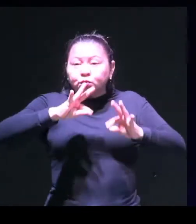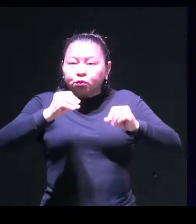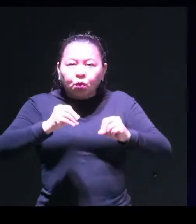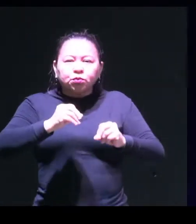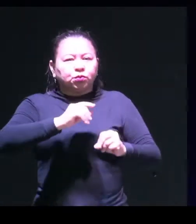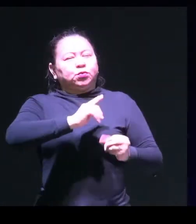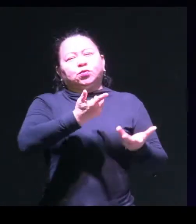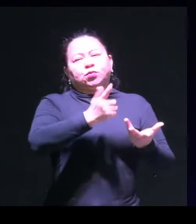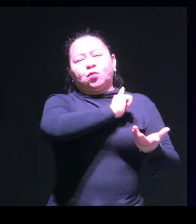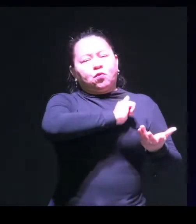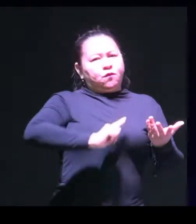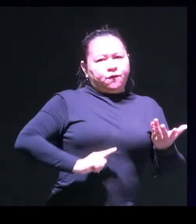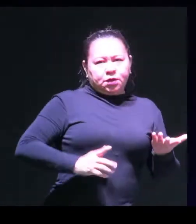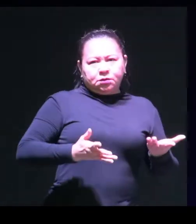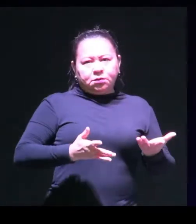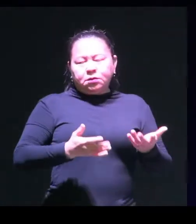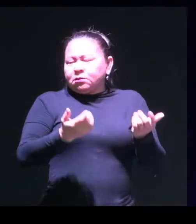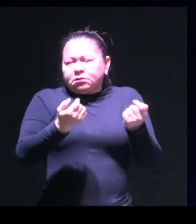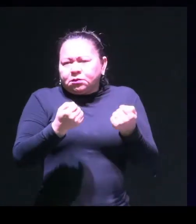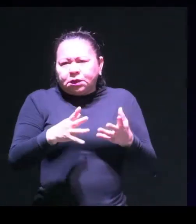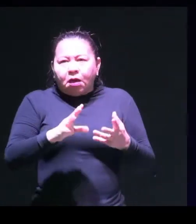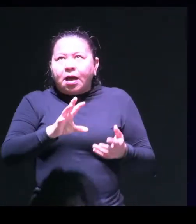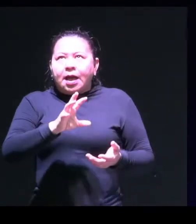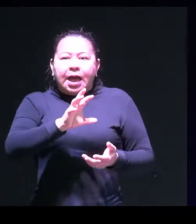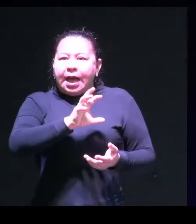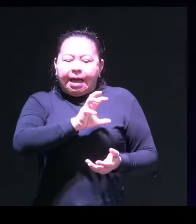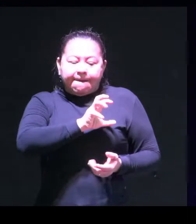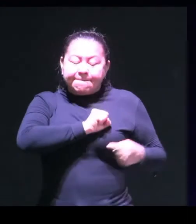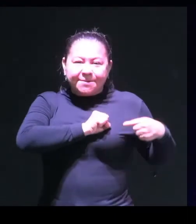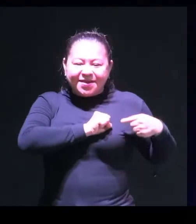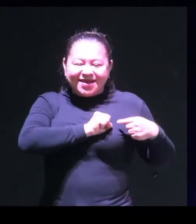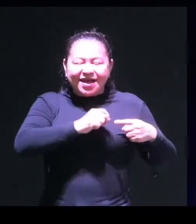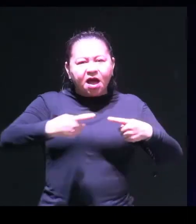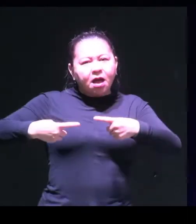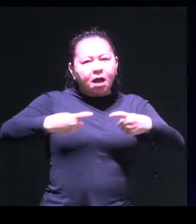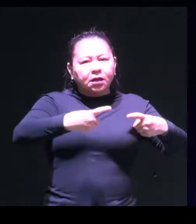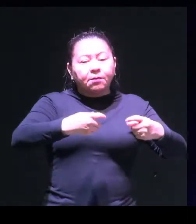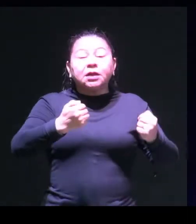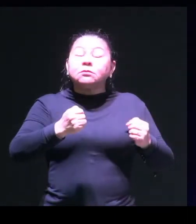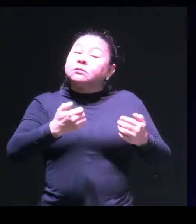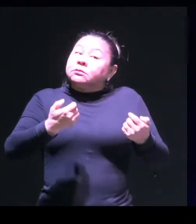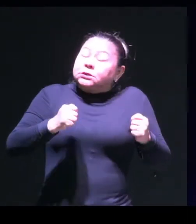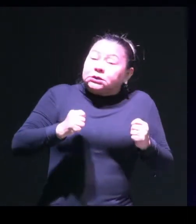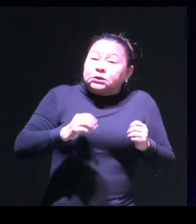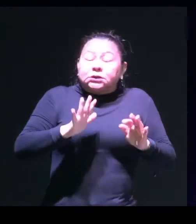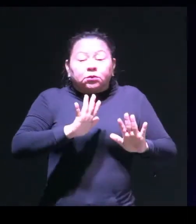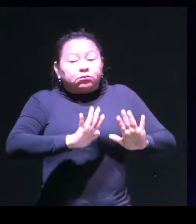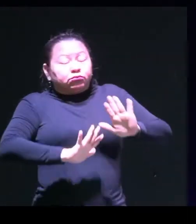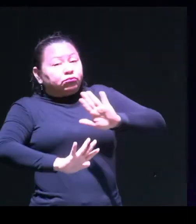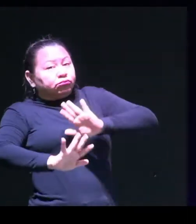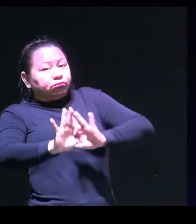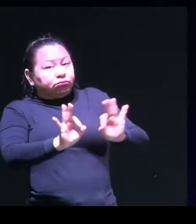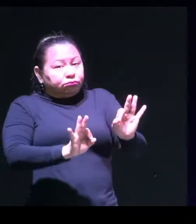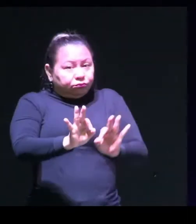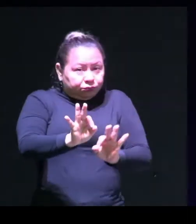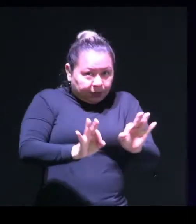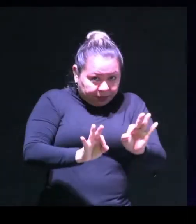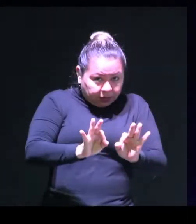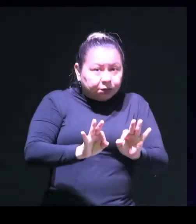governante não deve amar a guerra, mas deve viver todo o seu mandato se preparando para